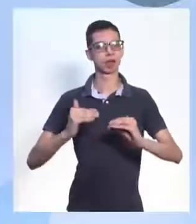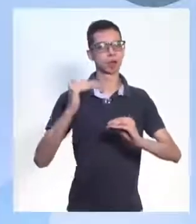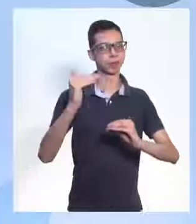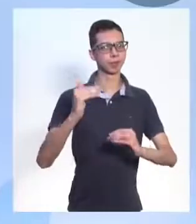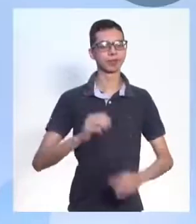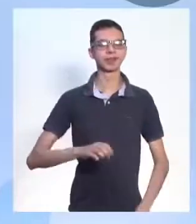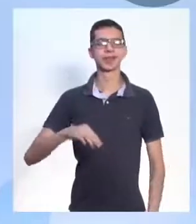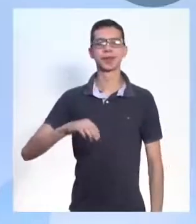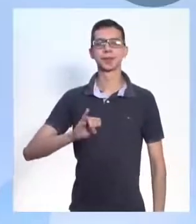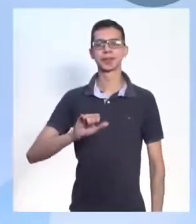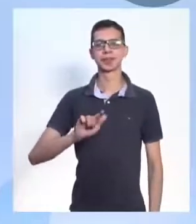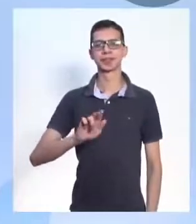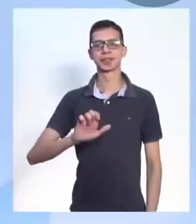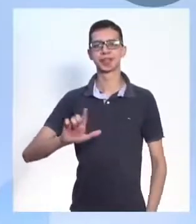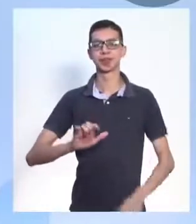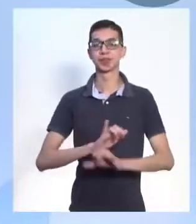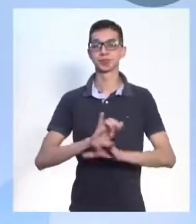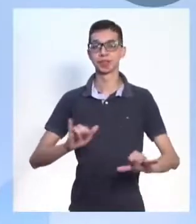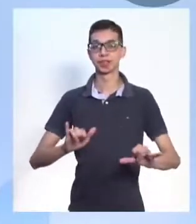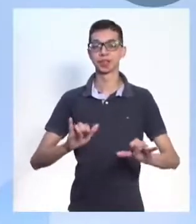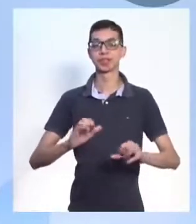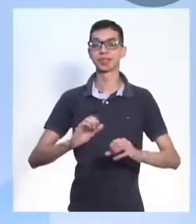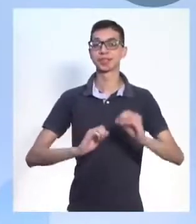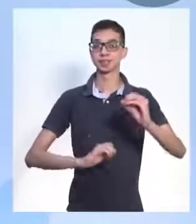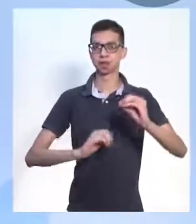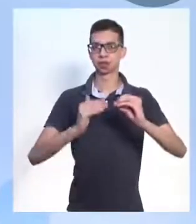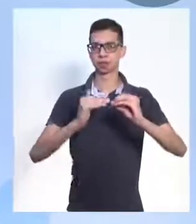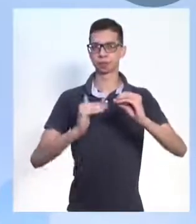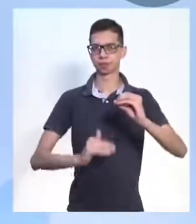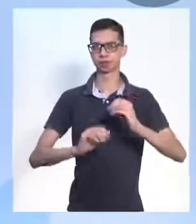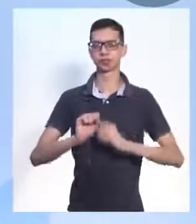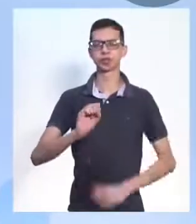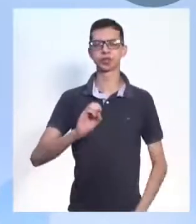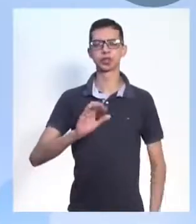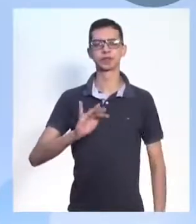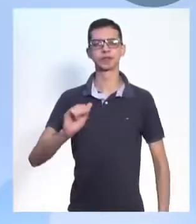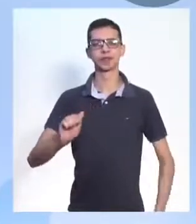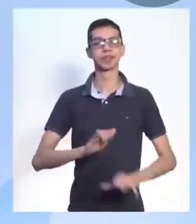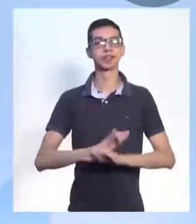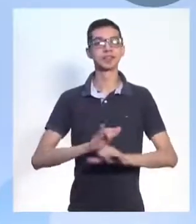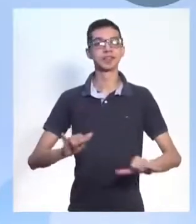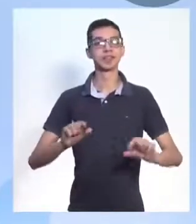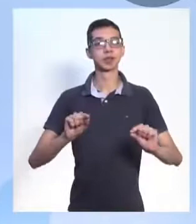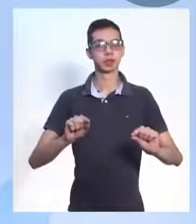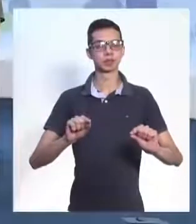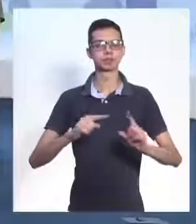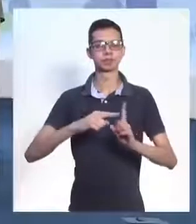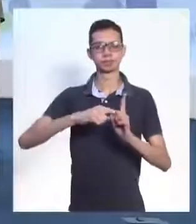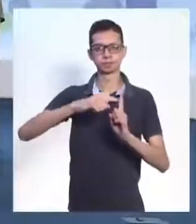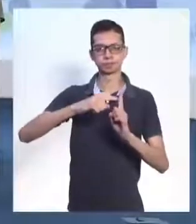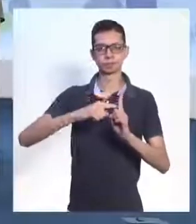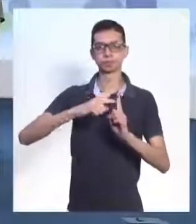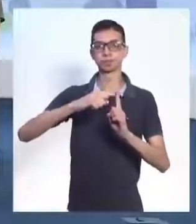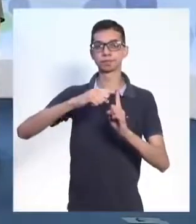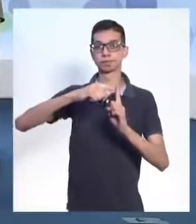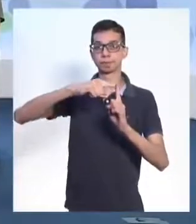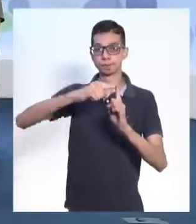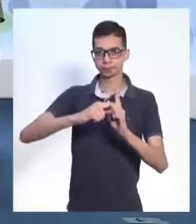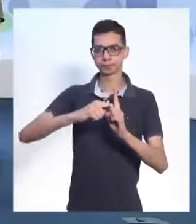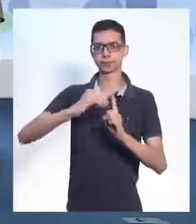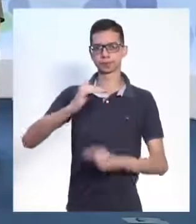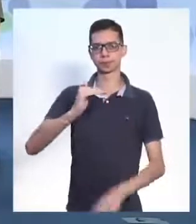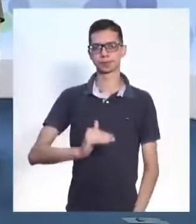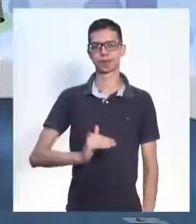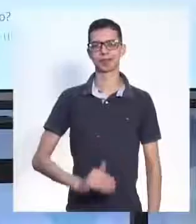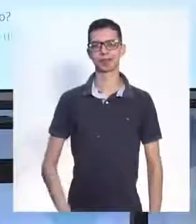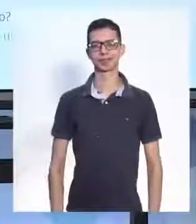Miguel falou que é menor que 0, tá ok. A Sofia falou que a temperatura desce. Tá?